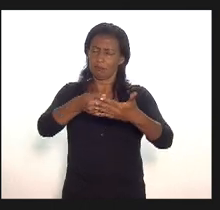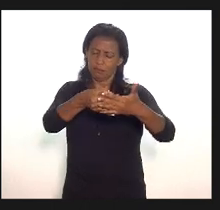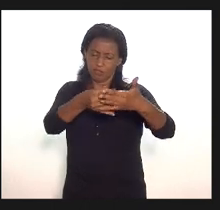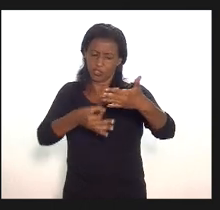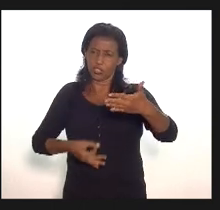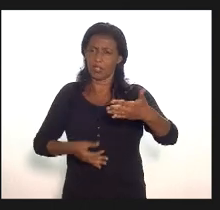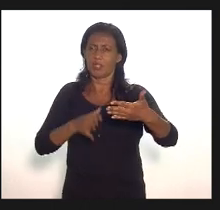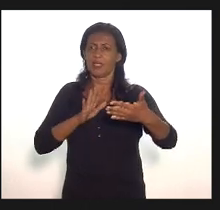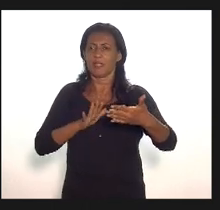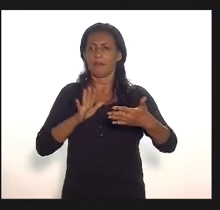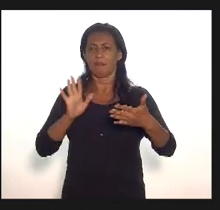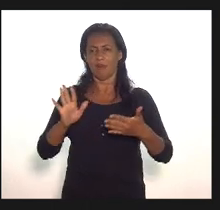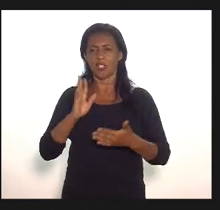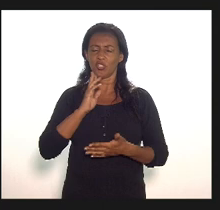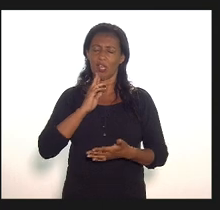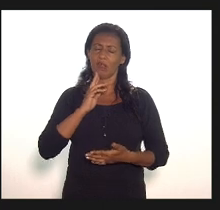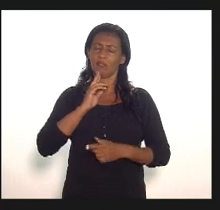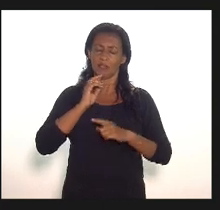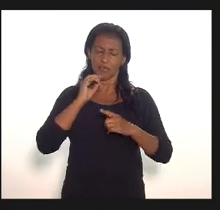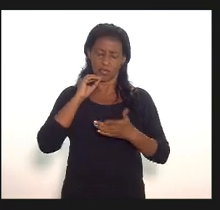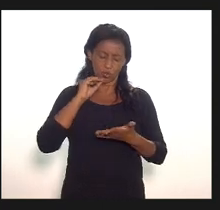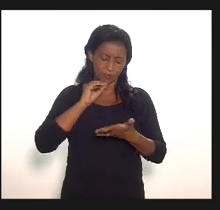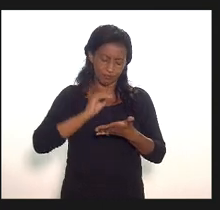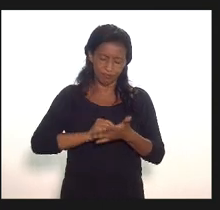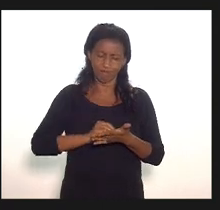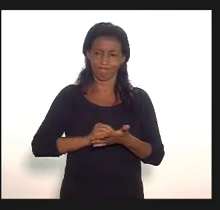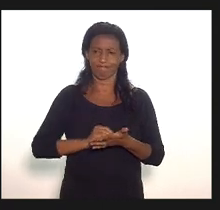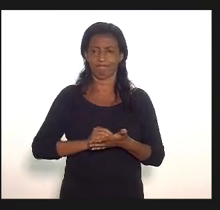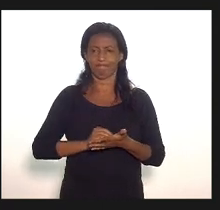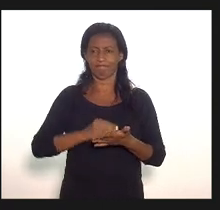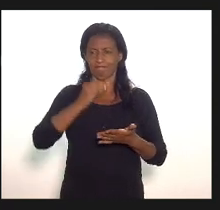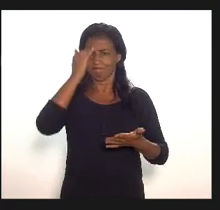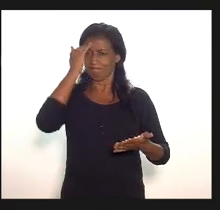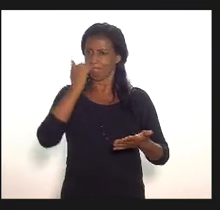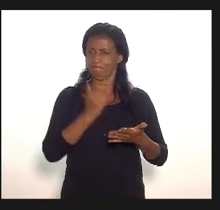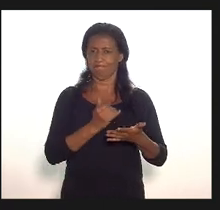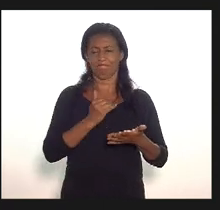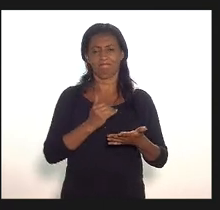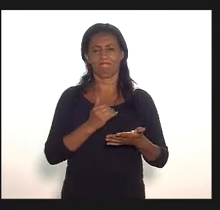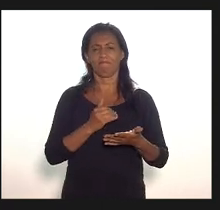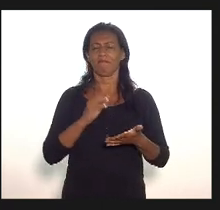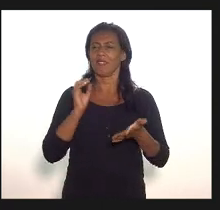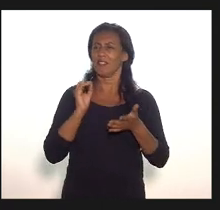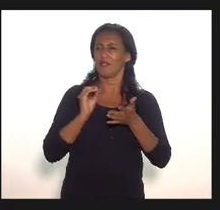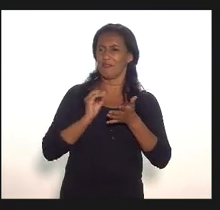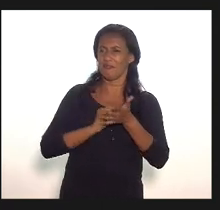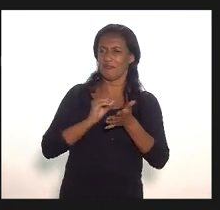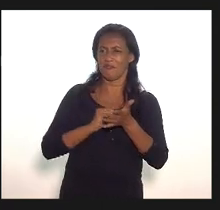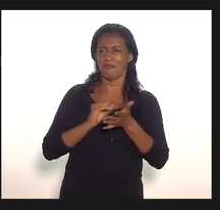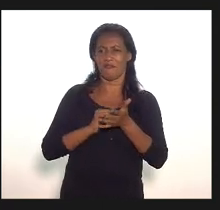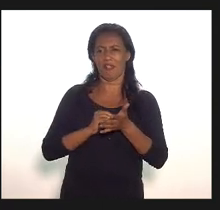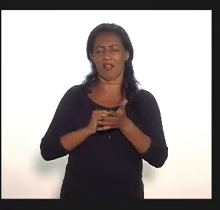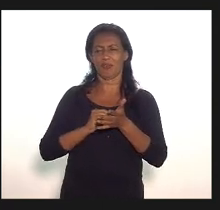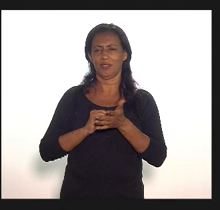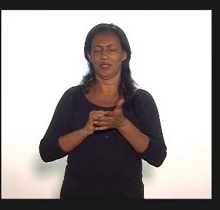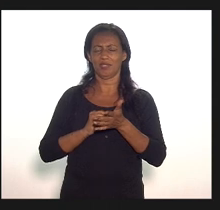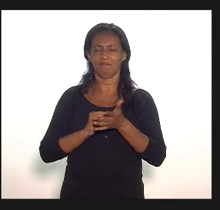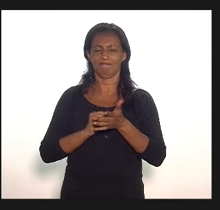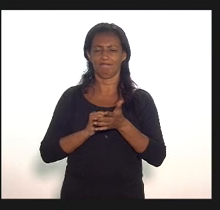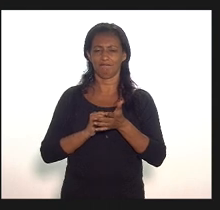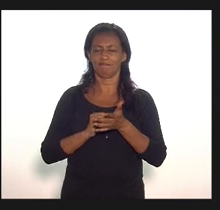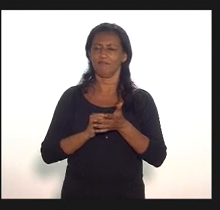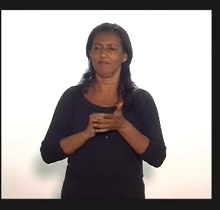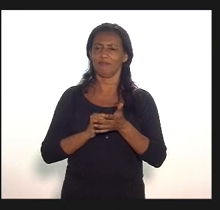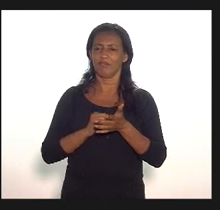carta, mas já deixo registrada aqui a minha indignação, que com certeza é a indignação dos meus pares nesta casa,